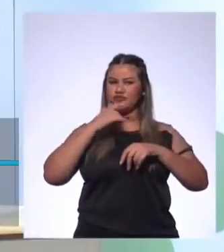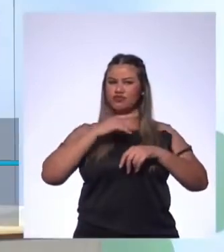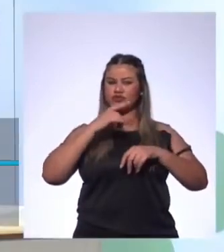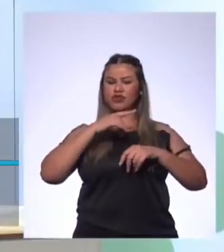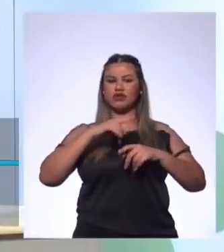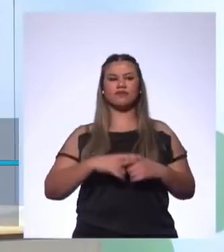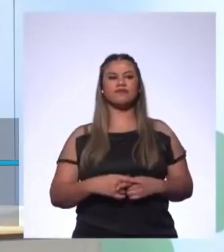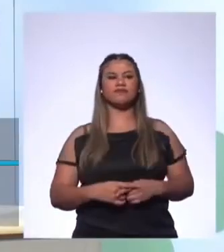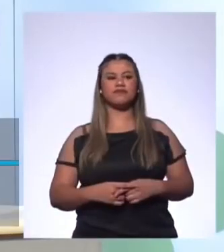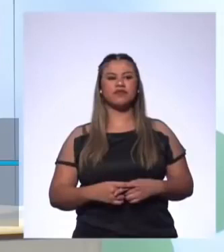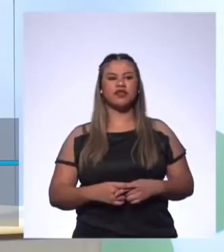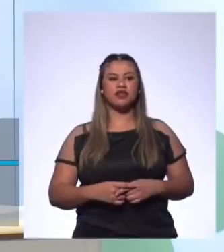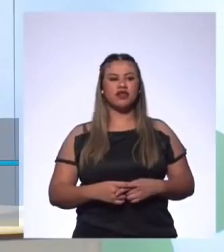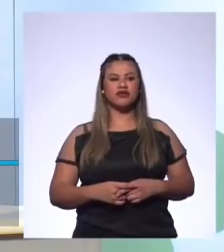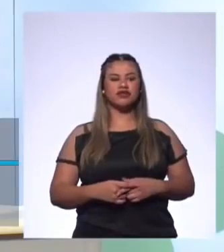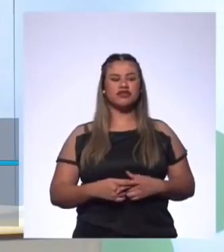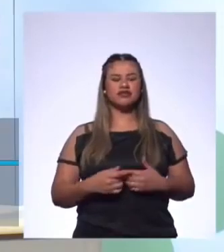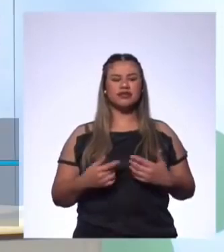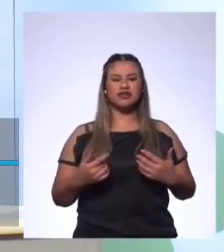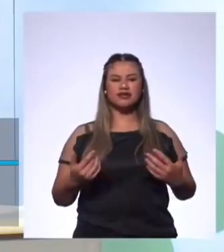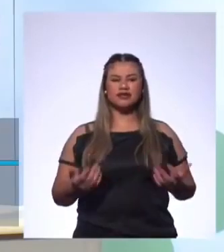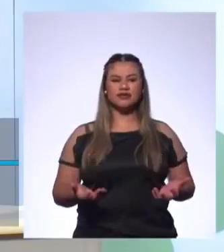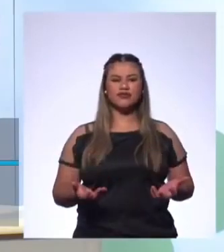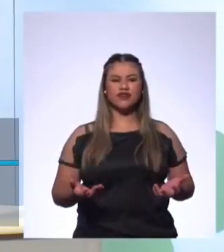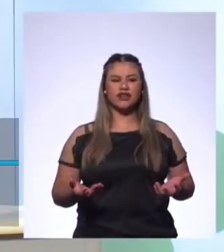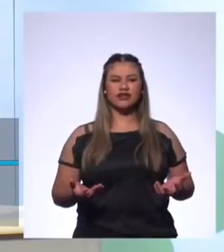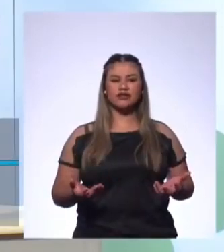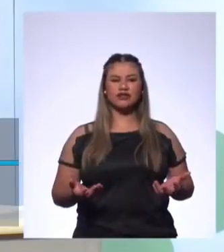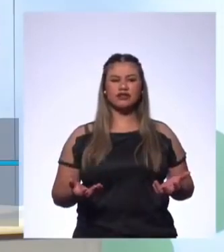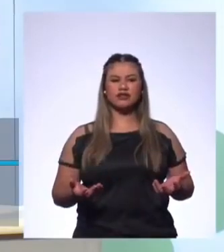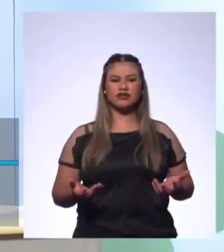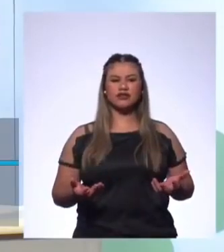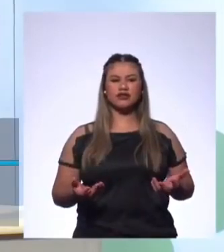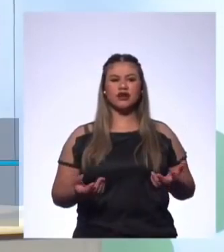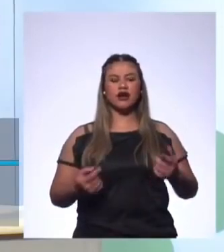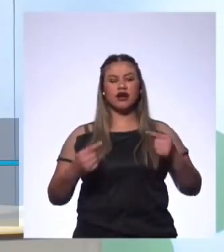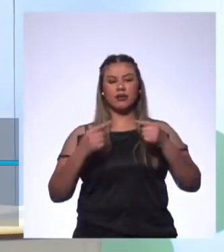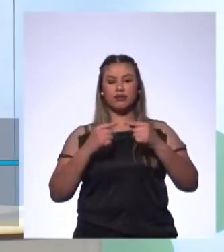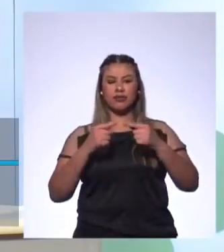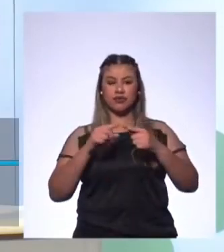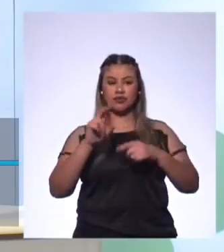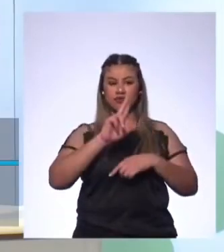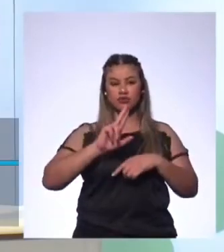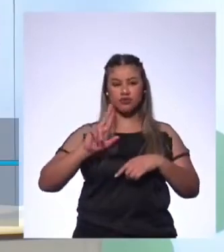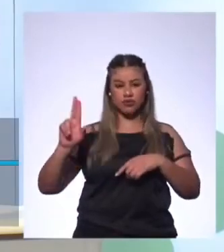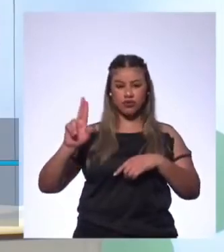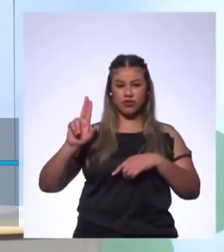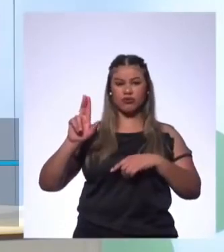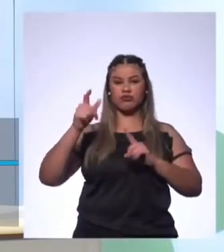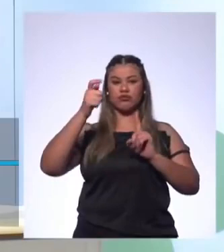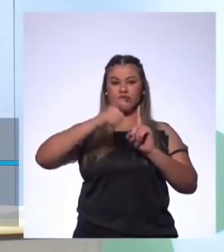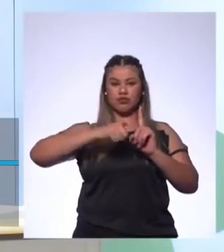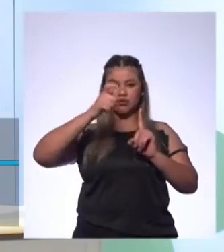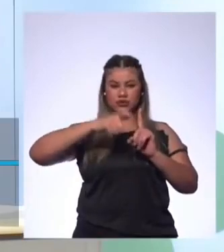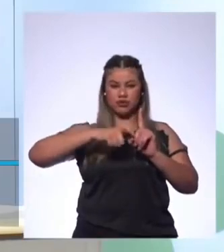né? E ela fala, o Enzo também fala que são marcados com o nome do personagem da fala, né?